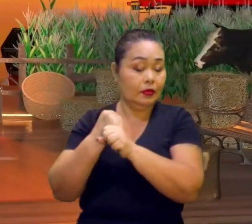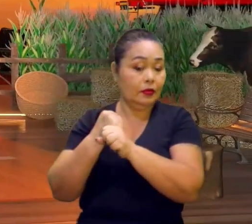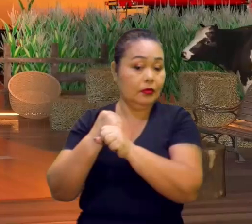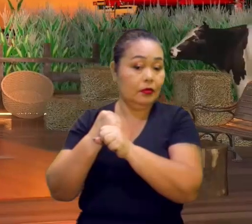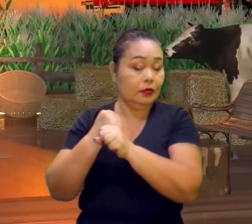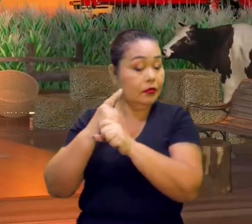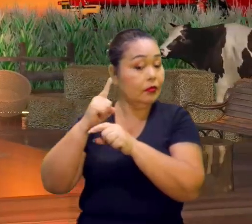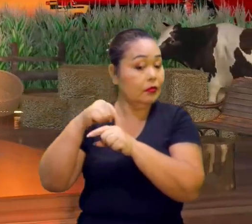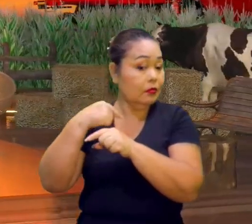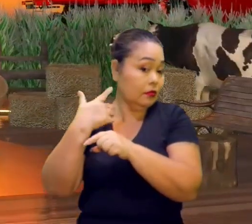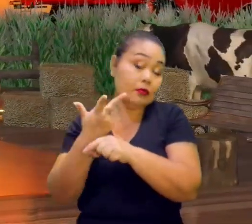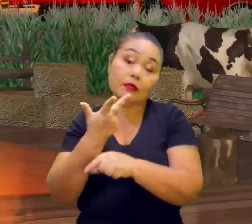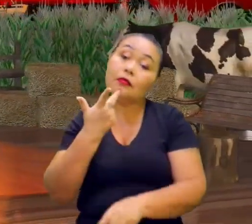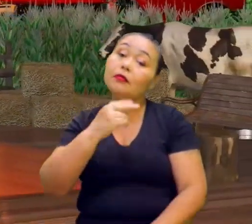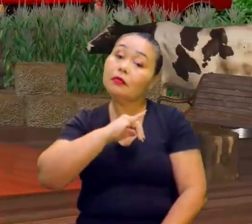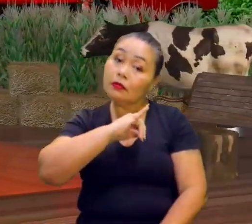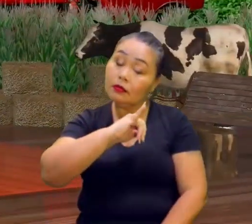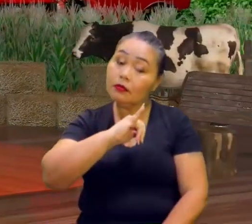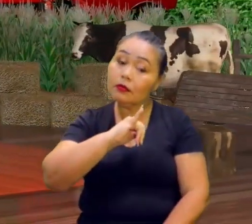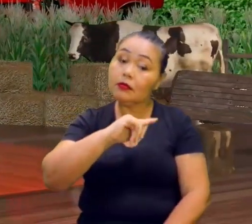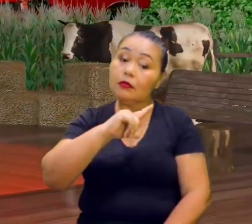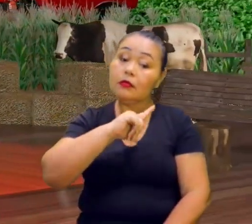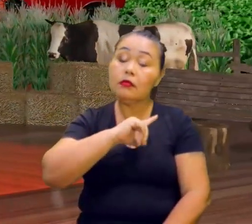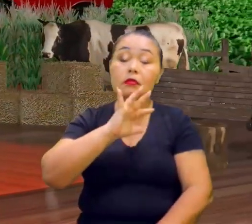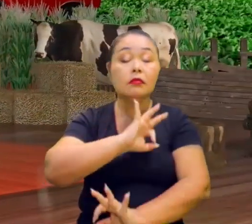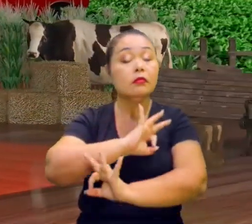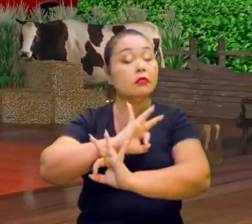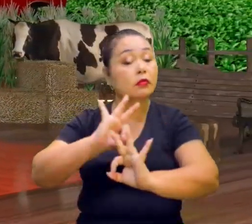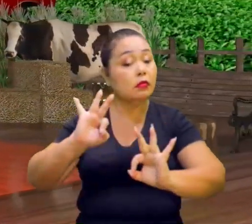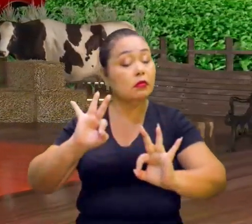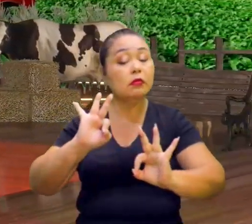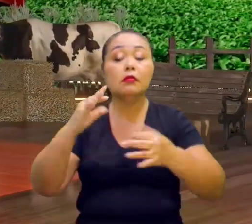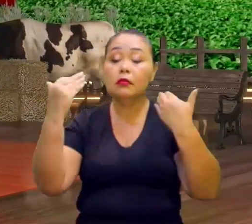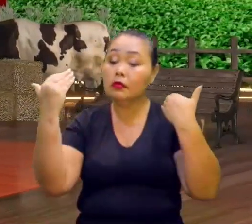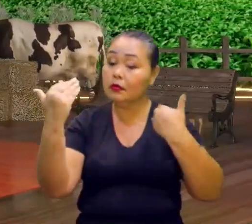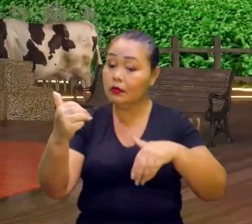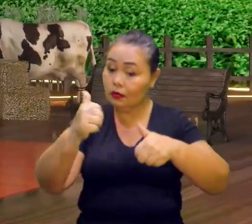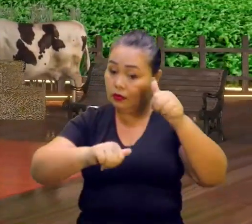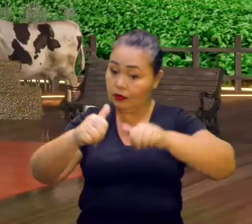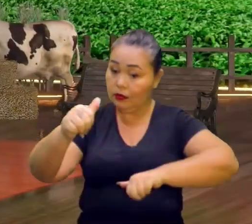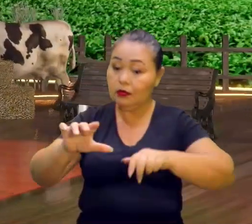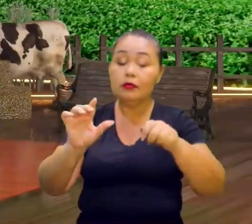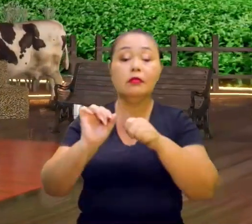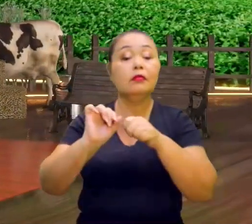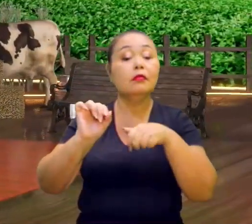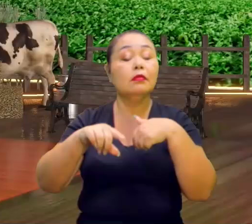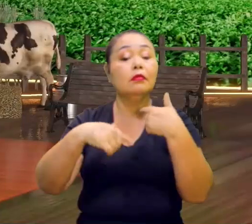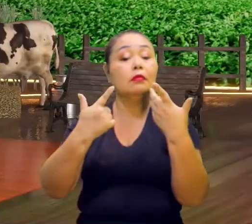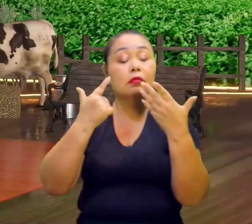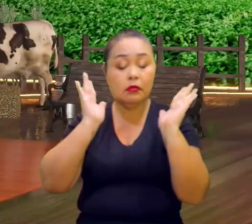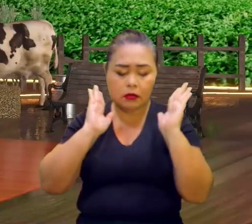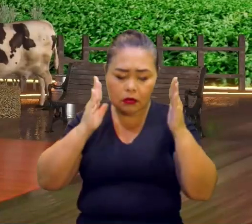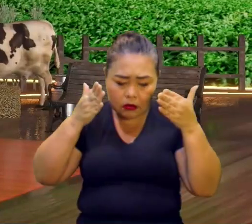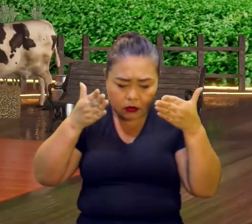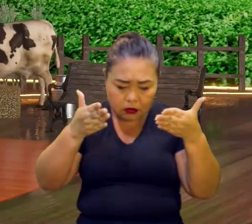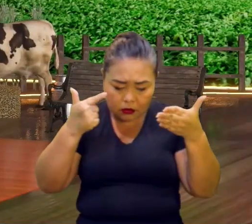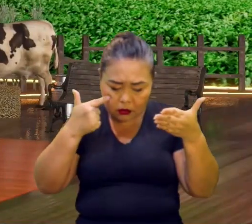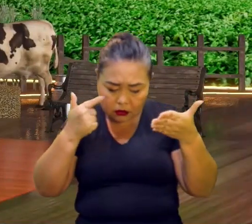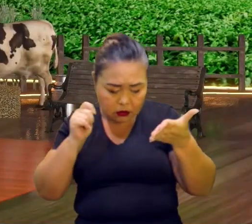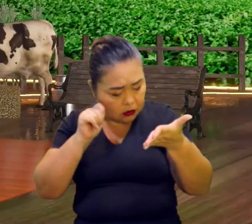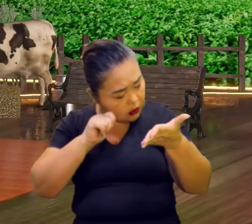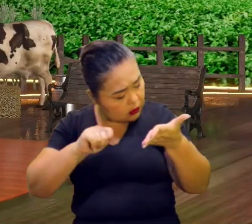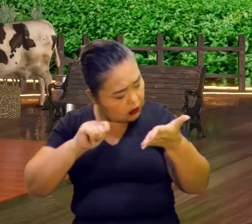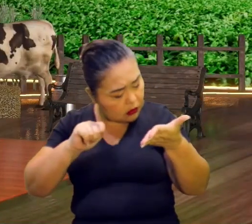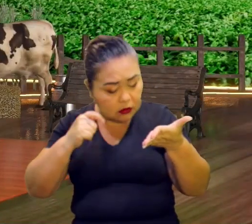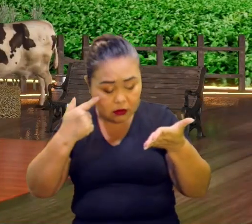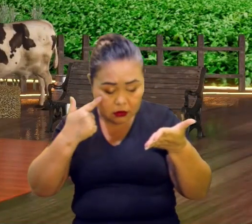e eu digo a vocês que tem uma excelente prova, tá bom? Se concentre aí na sua avaliação, não